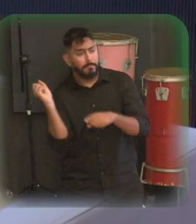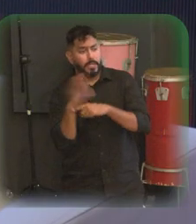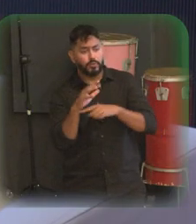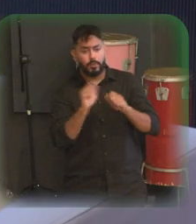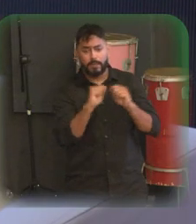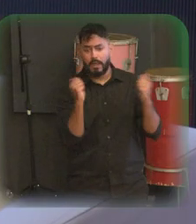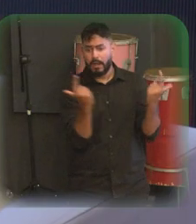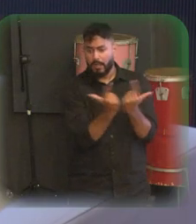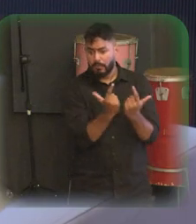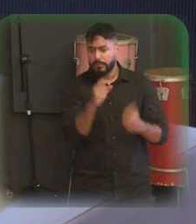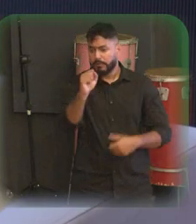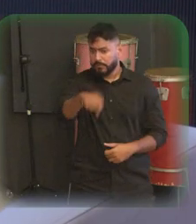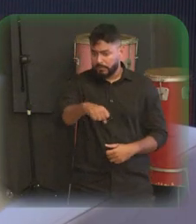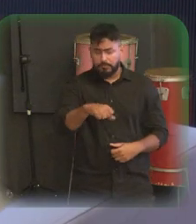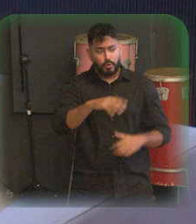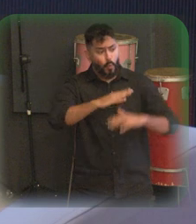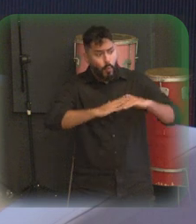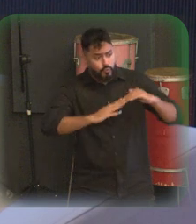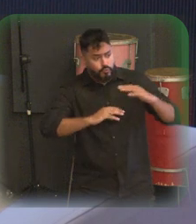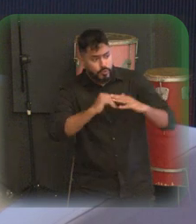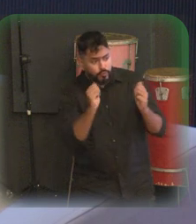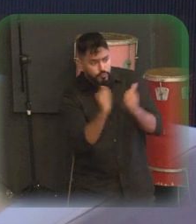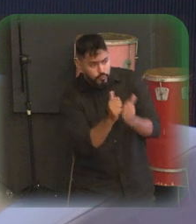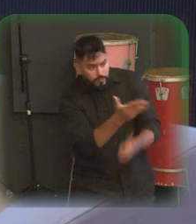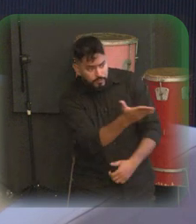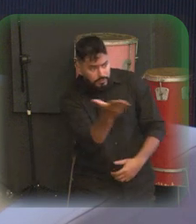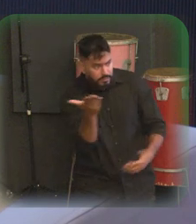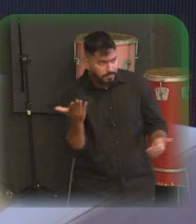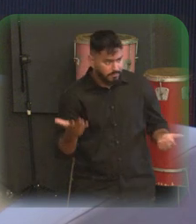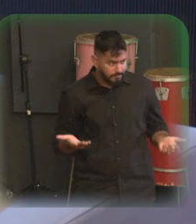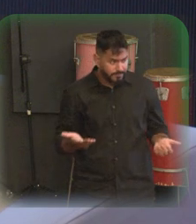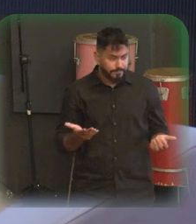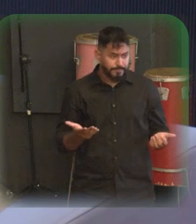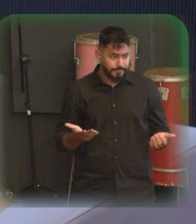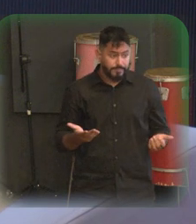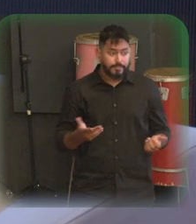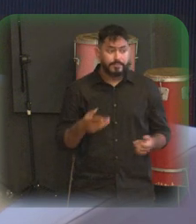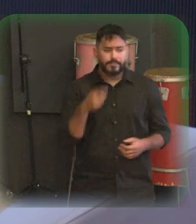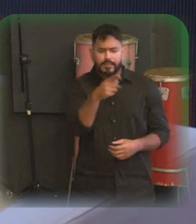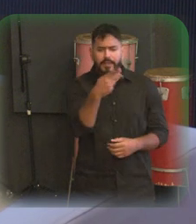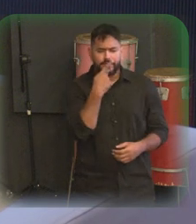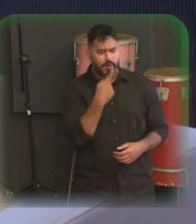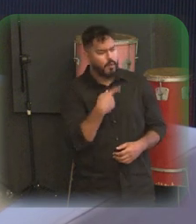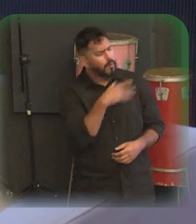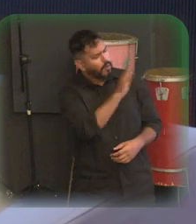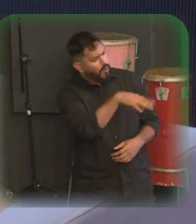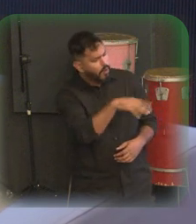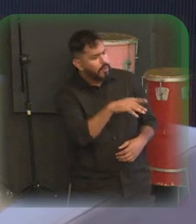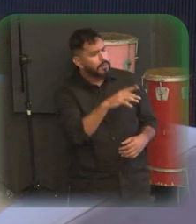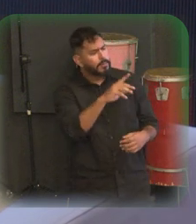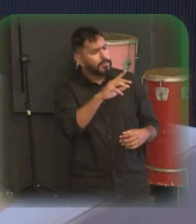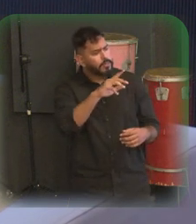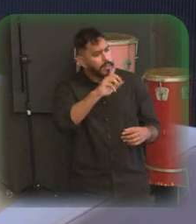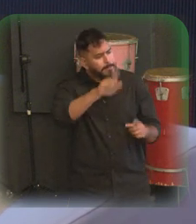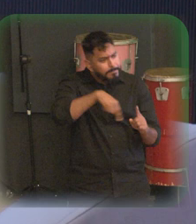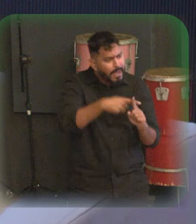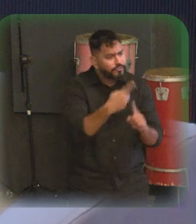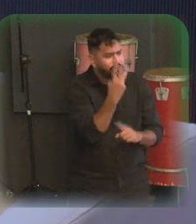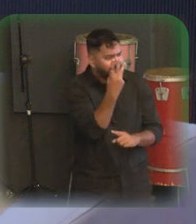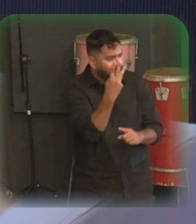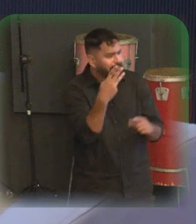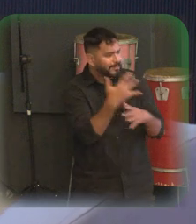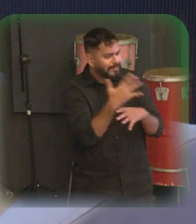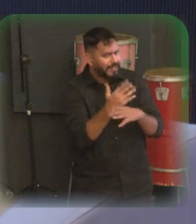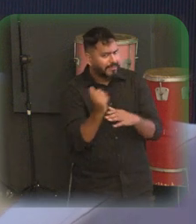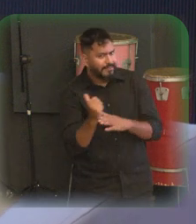Assembleia Legislativa, construído junto com vocês. E aí ele disse assim, Raquel, inclui mais 3 cidades que estão